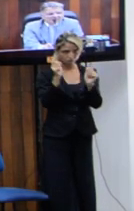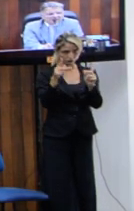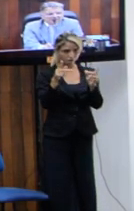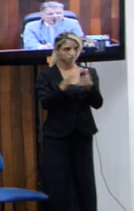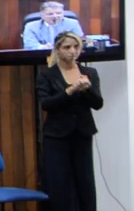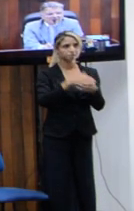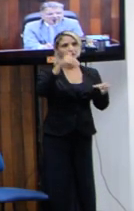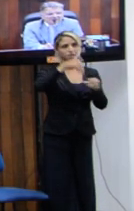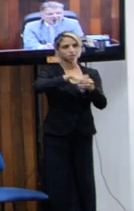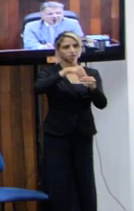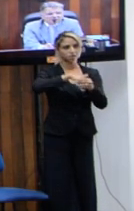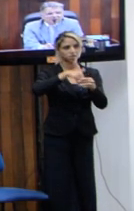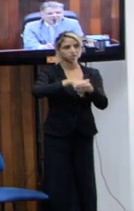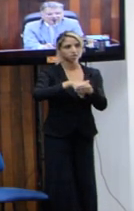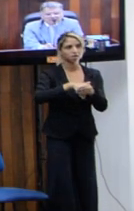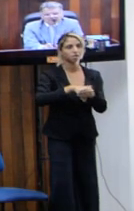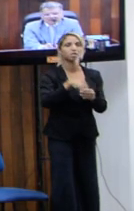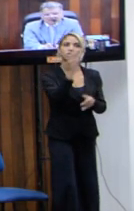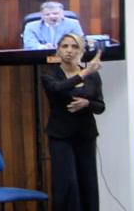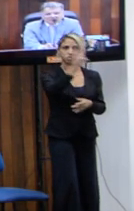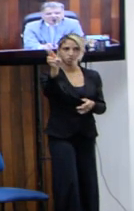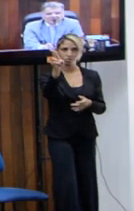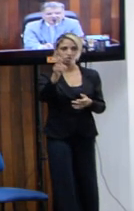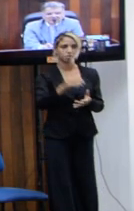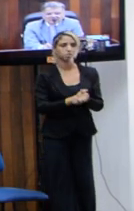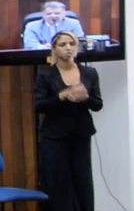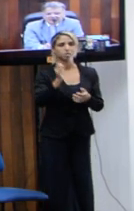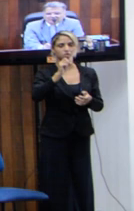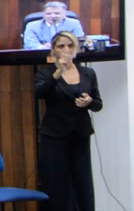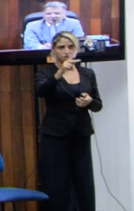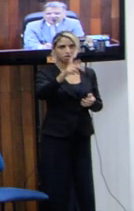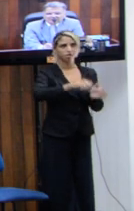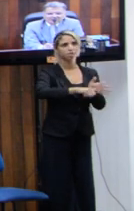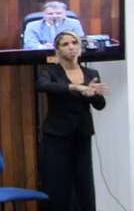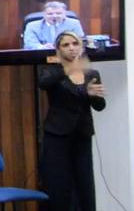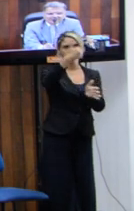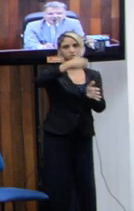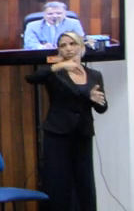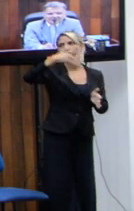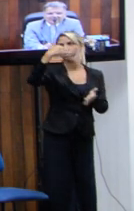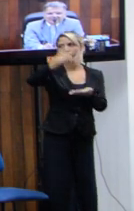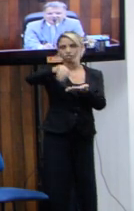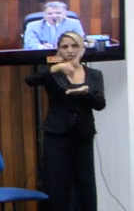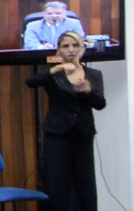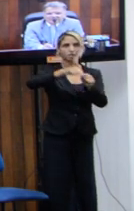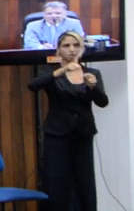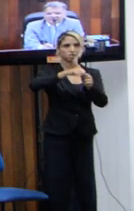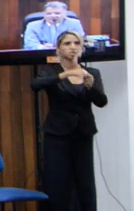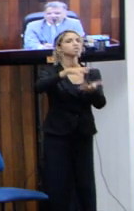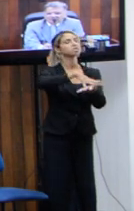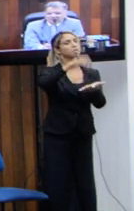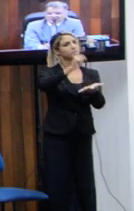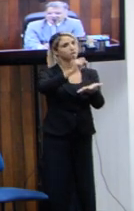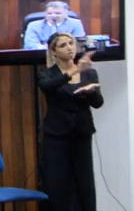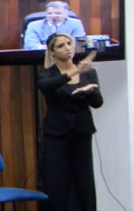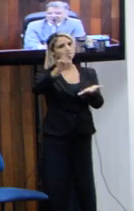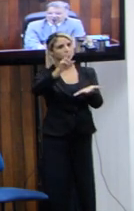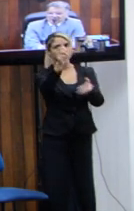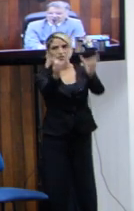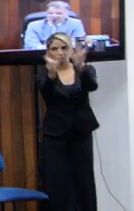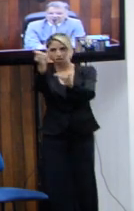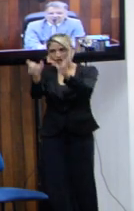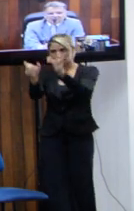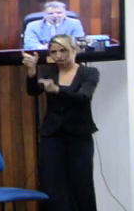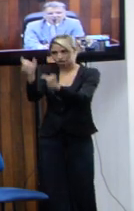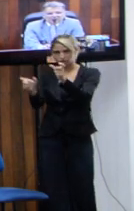A votação será uma votação nominal. O primeiro secretário fará, através da chamada regimental, o nome de cada